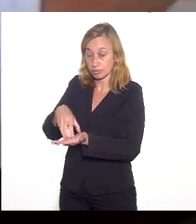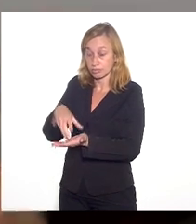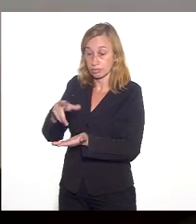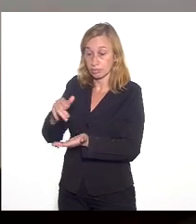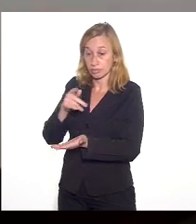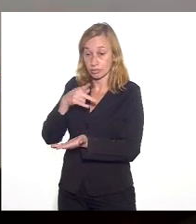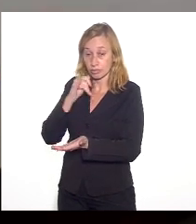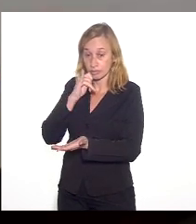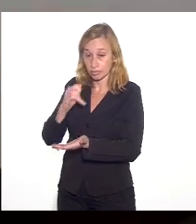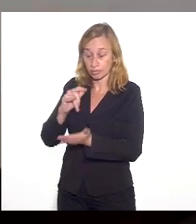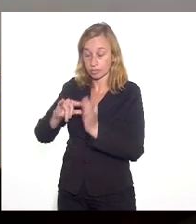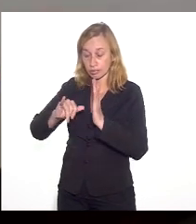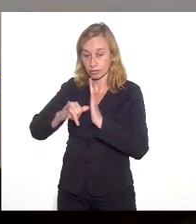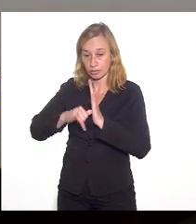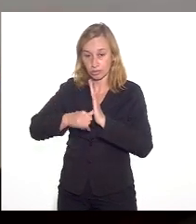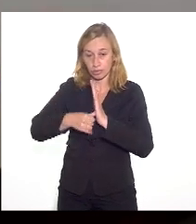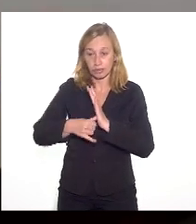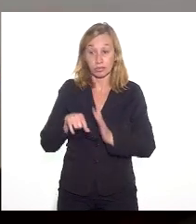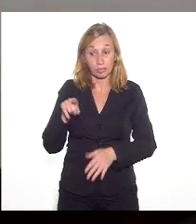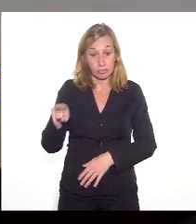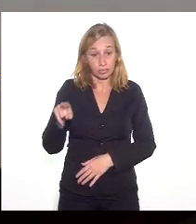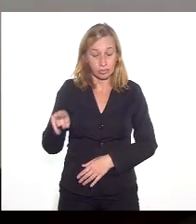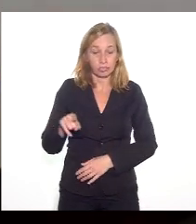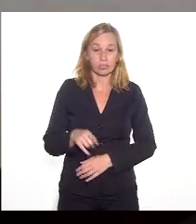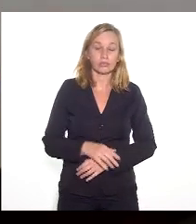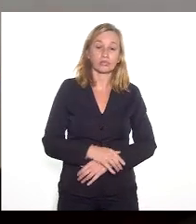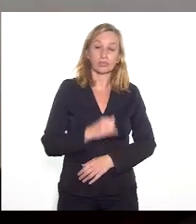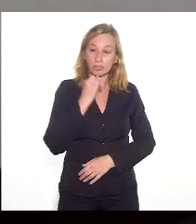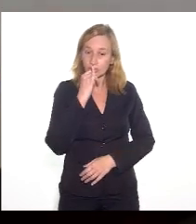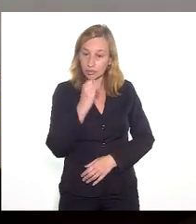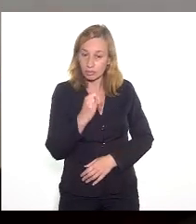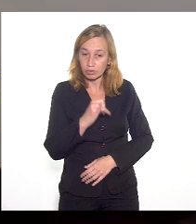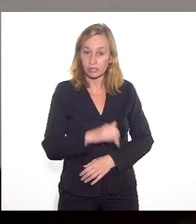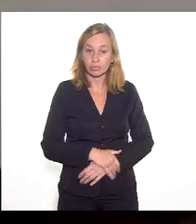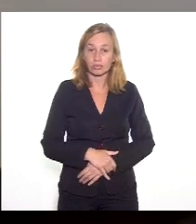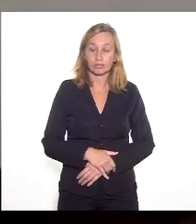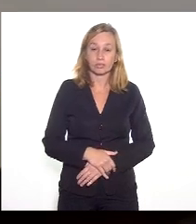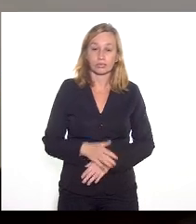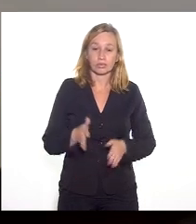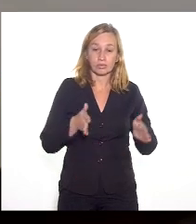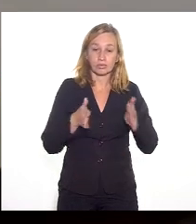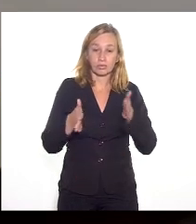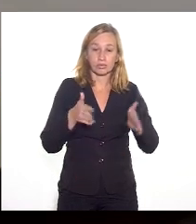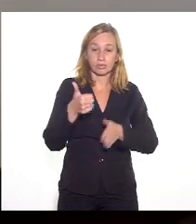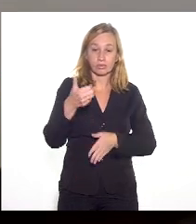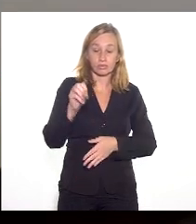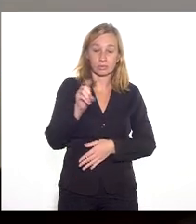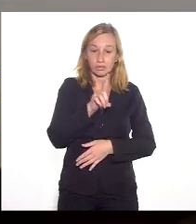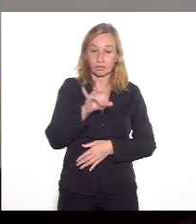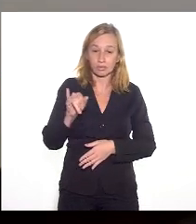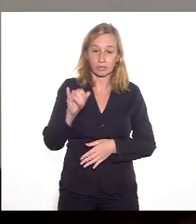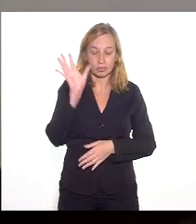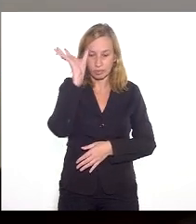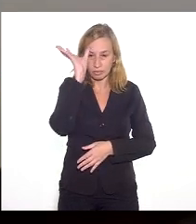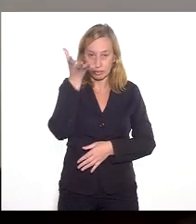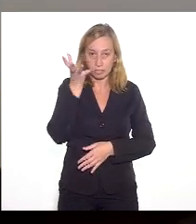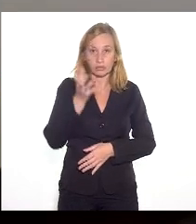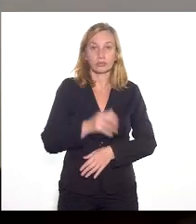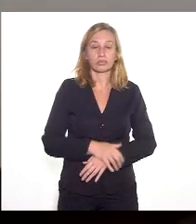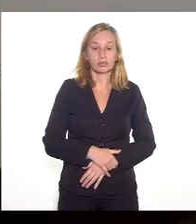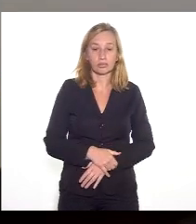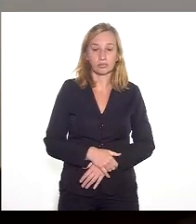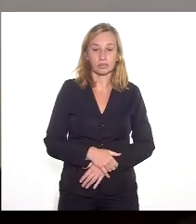apontado no Diário Oficial e lá foram notificados de que teriam prazo de 10 dias para resolver a